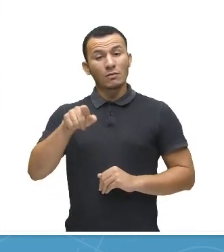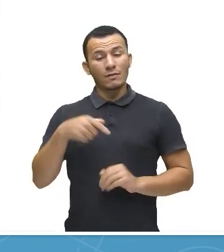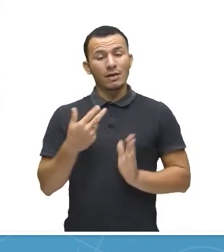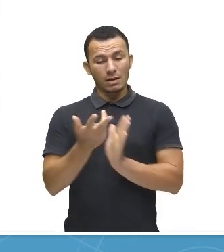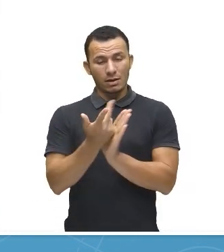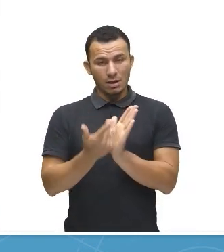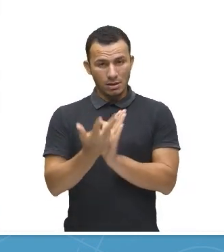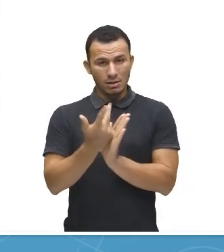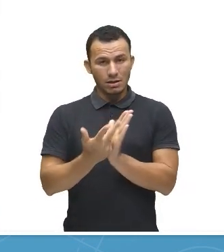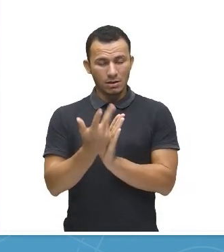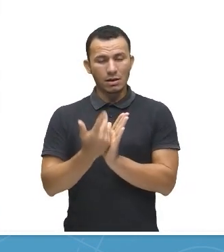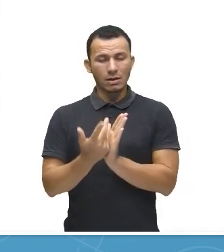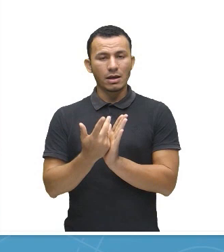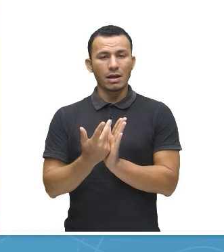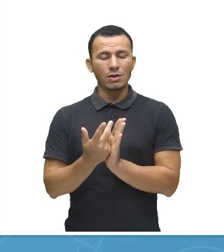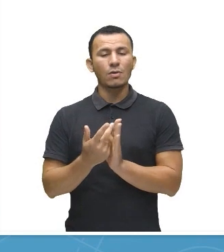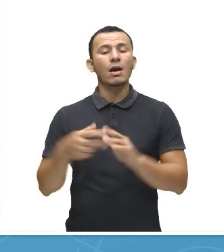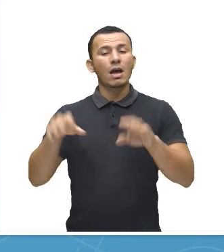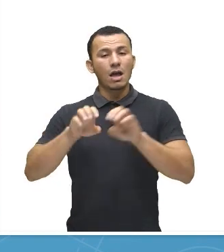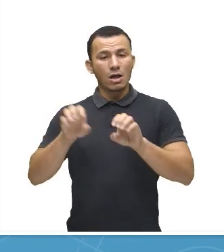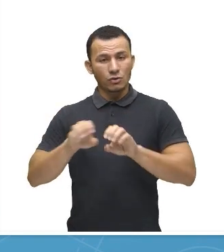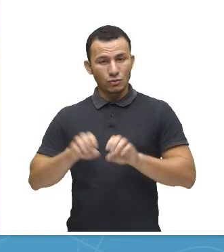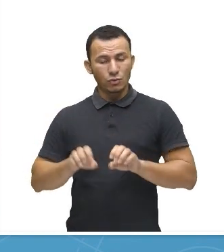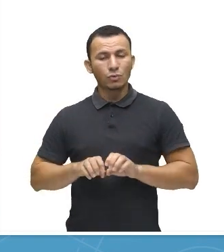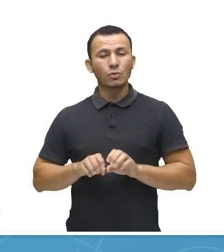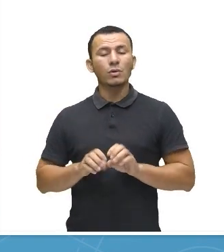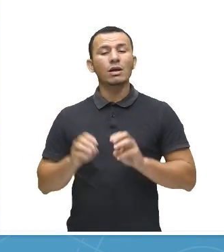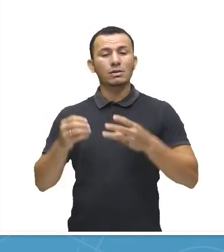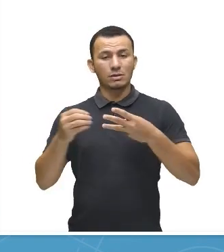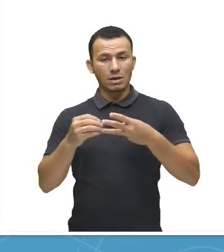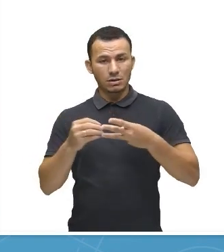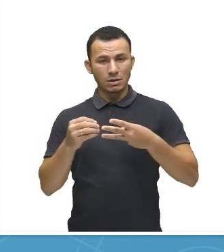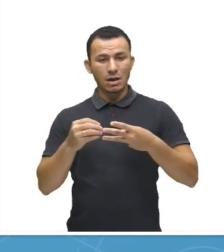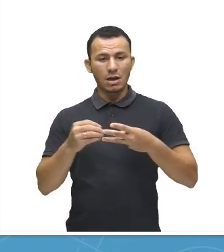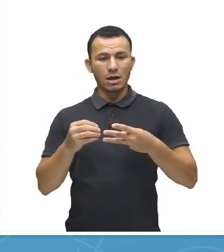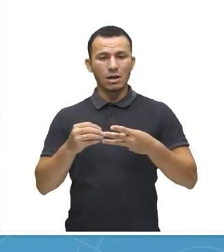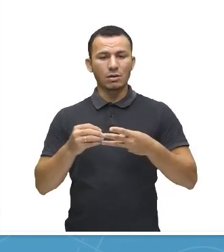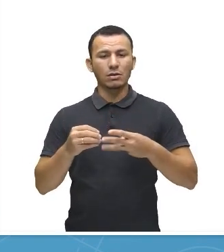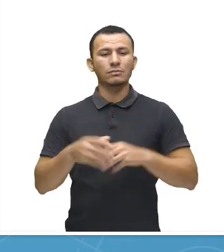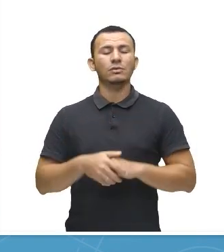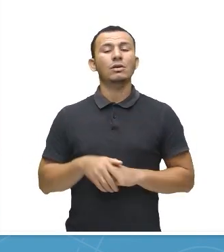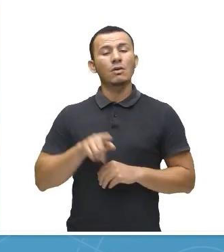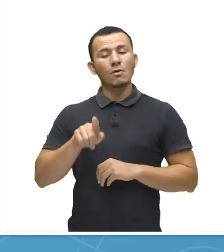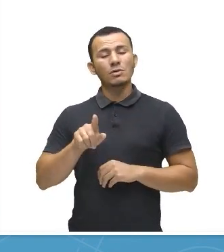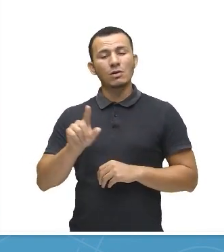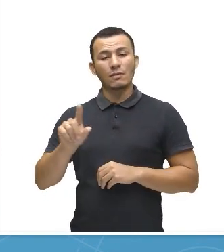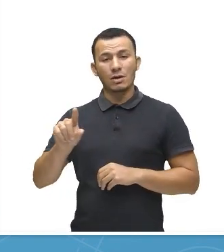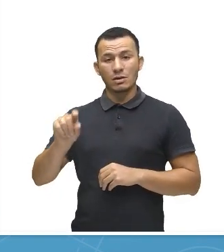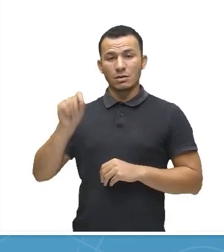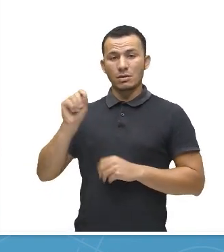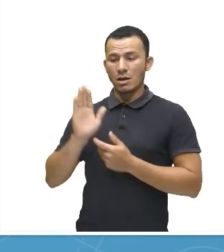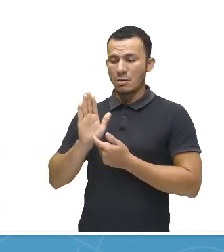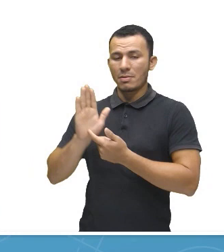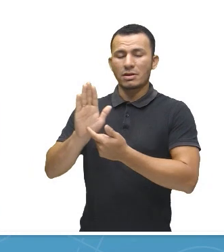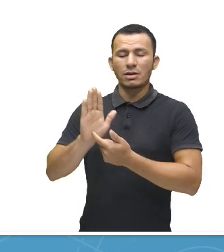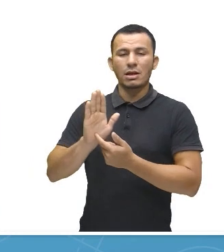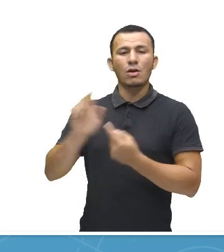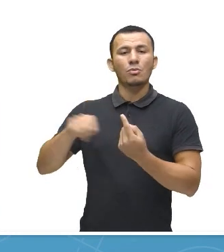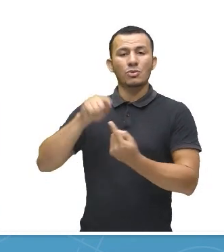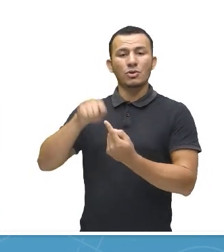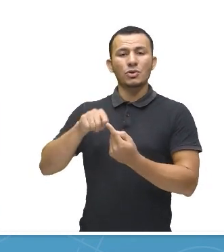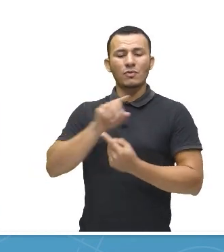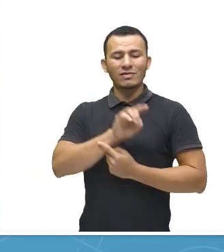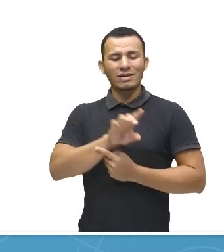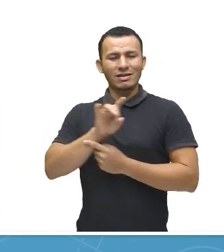caderno a estrutura presente em todas as células, nomeie-as e indique a função de cada